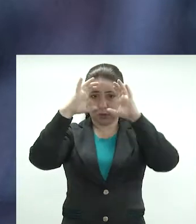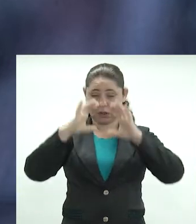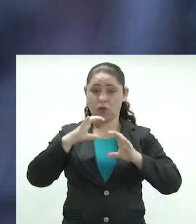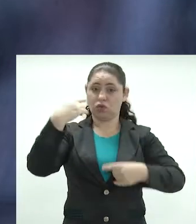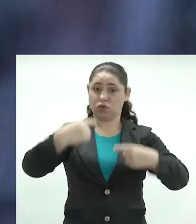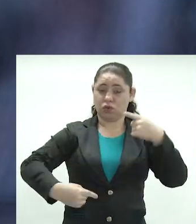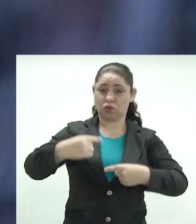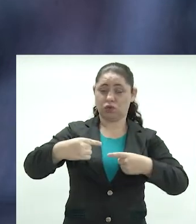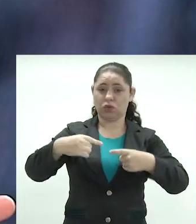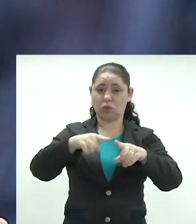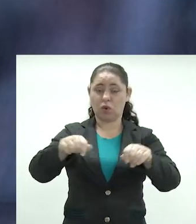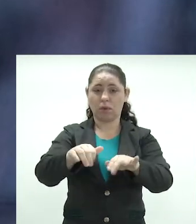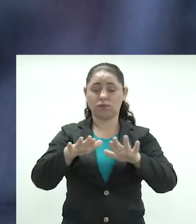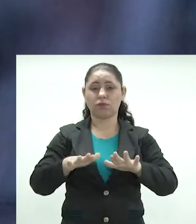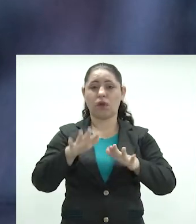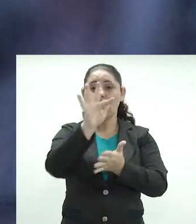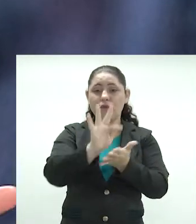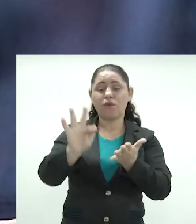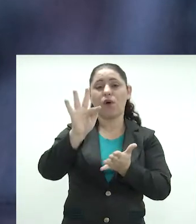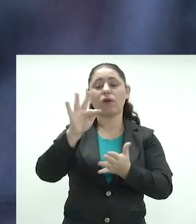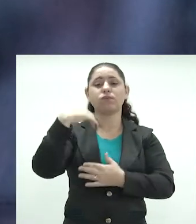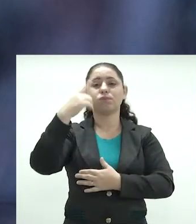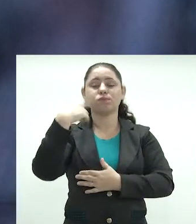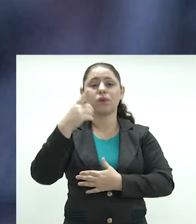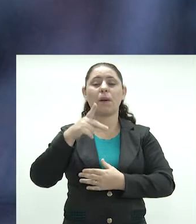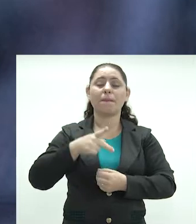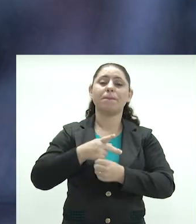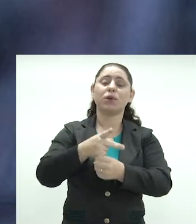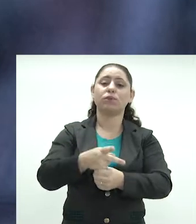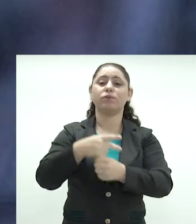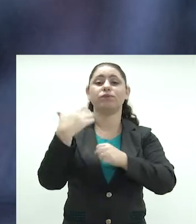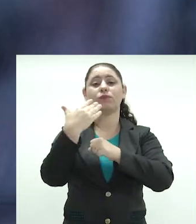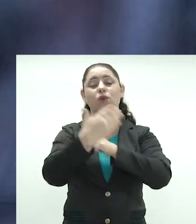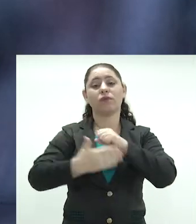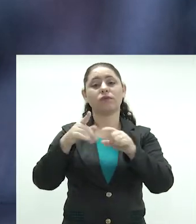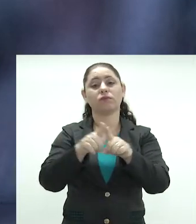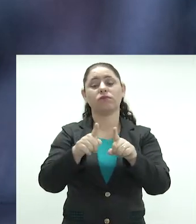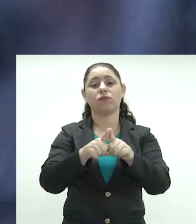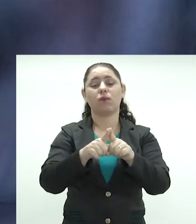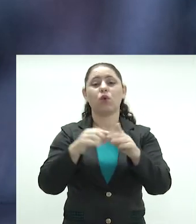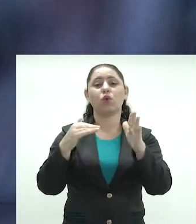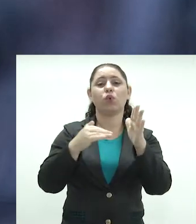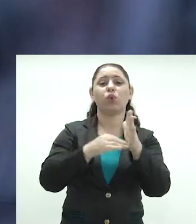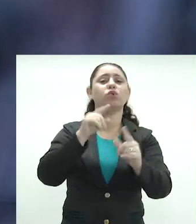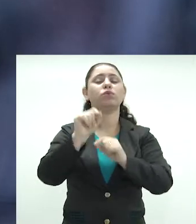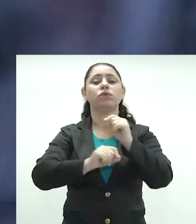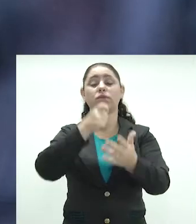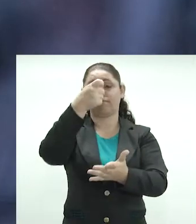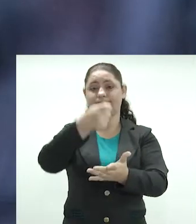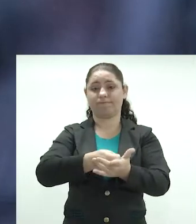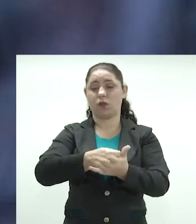jurisdicionados de toda sorte, vão ser discutidas nos tribunais, nos fóruns, pelos advogados, pelos promotores, defensores. Em